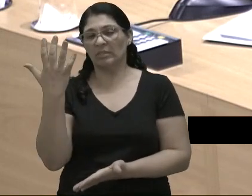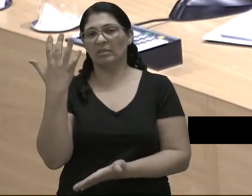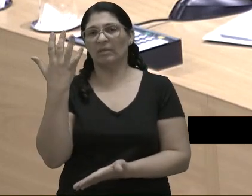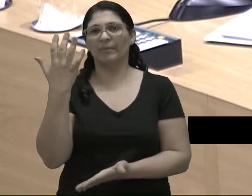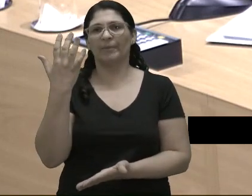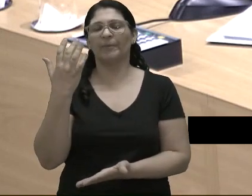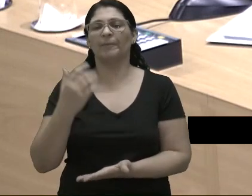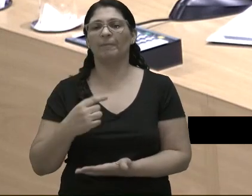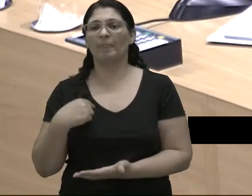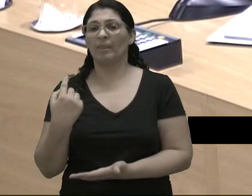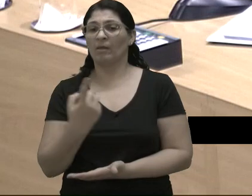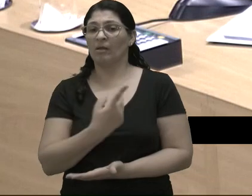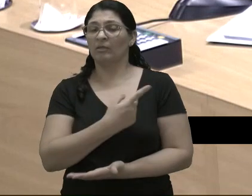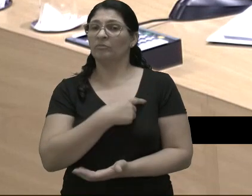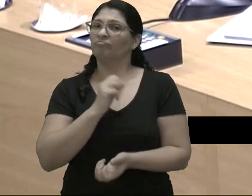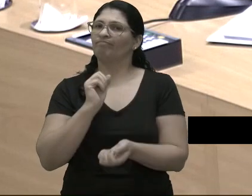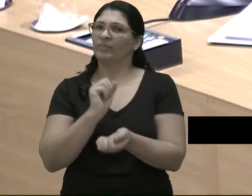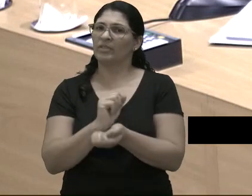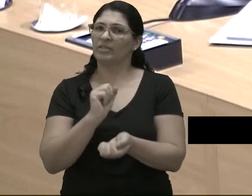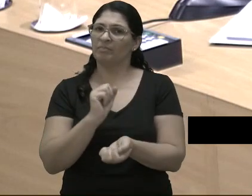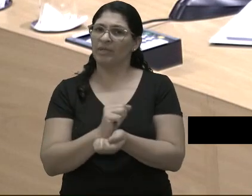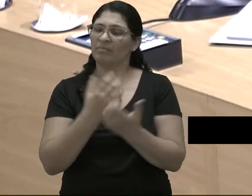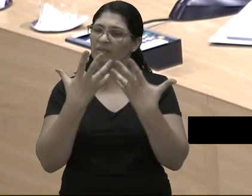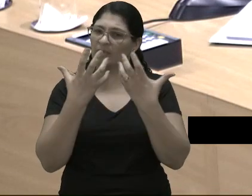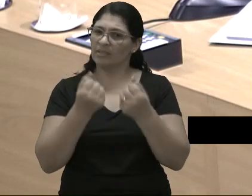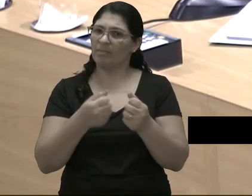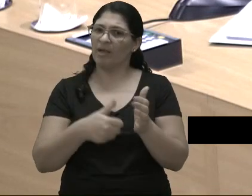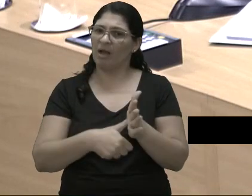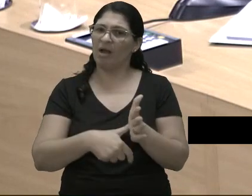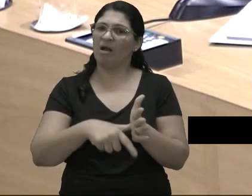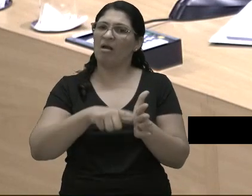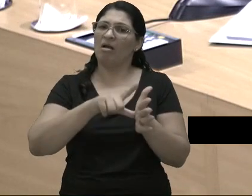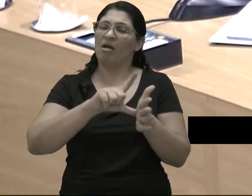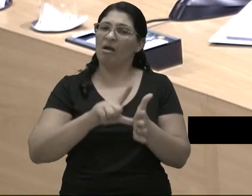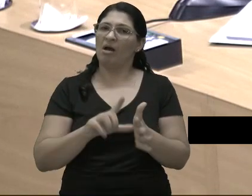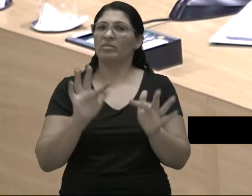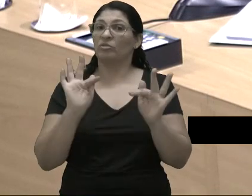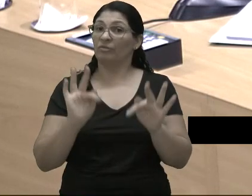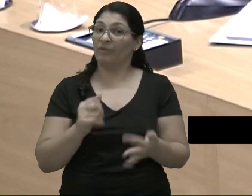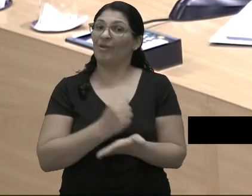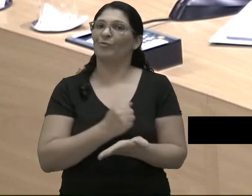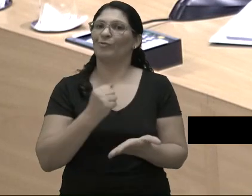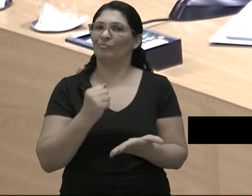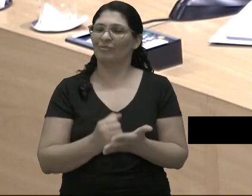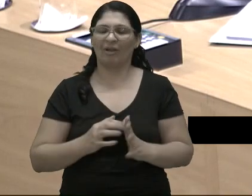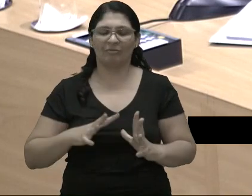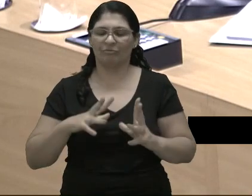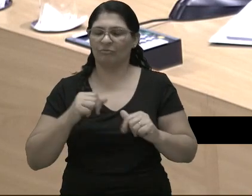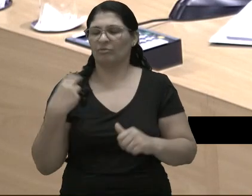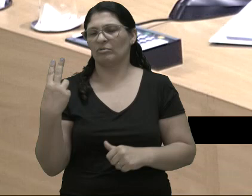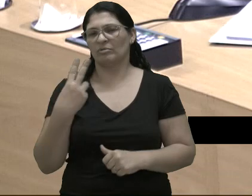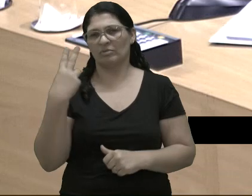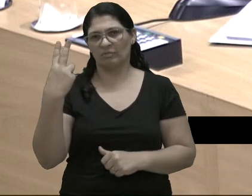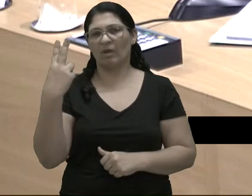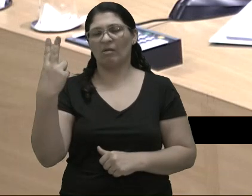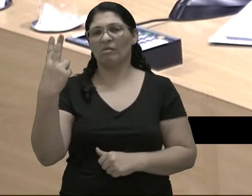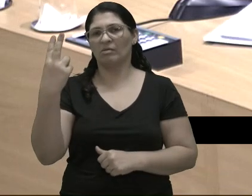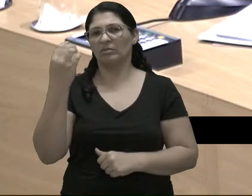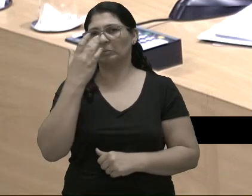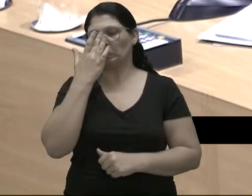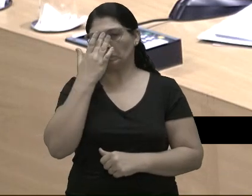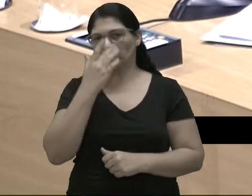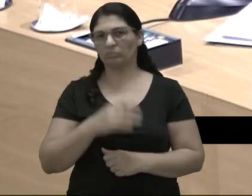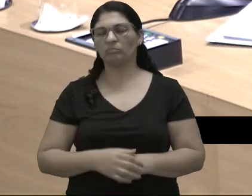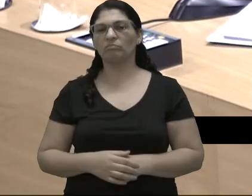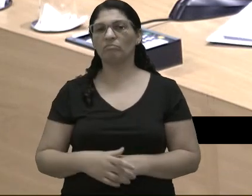e a gente espera que receba antes do término do contrato todos os devidos valores. Ainda ficará valor